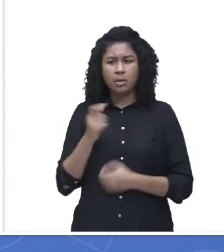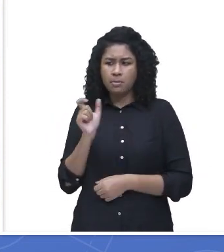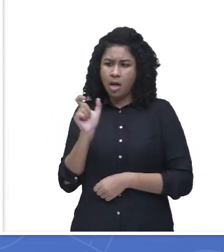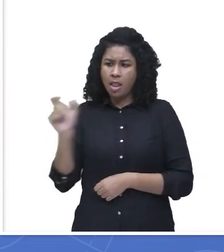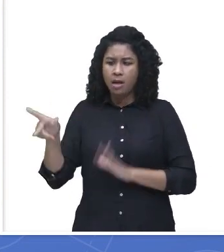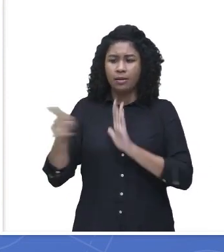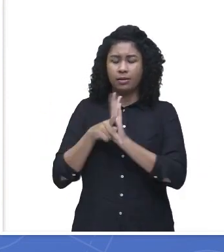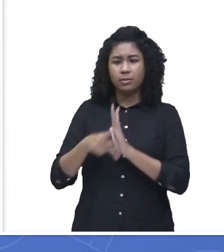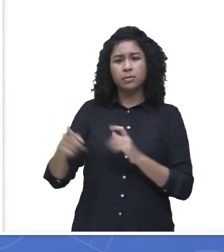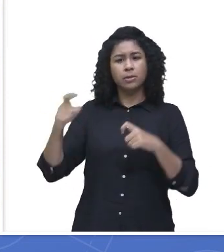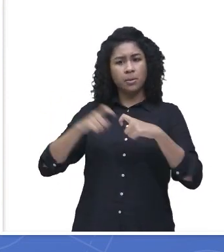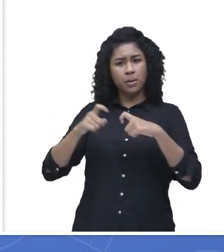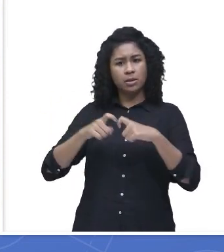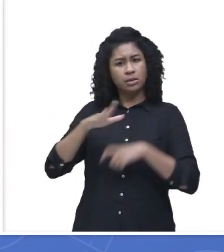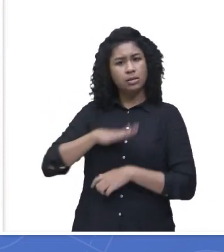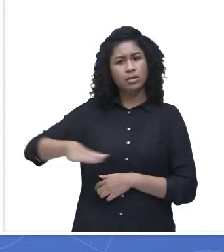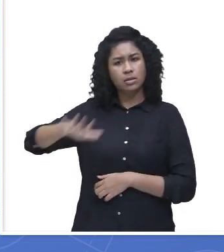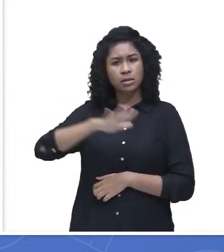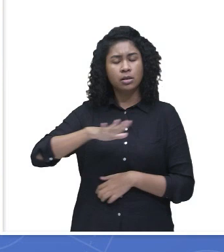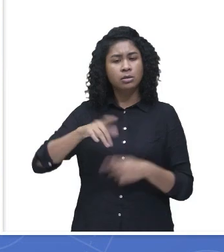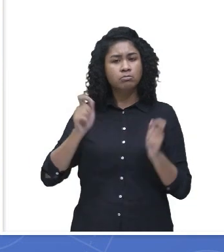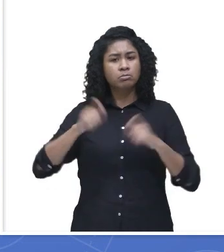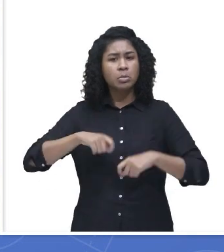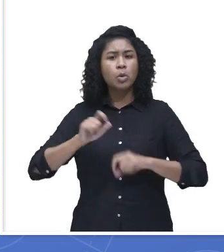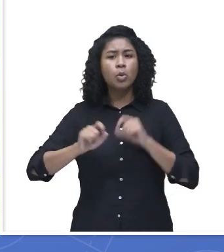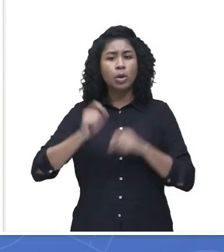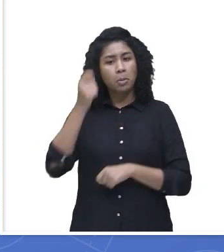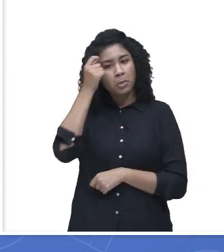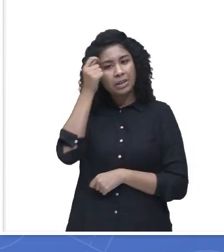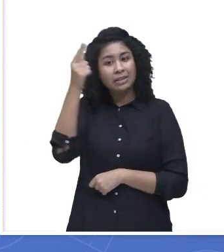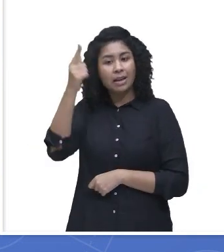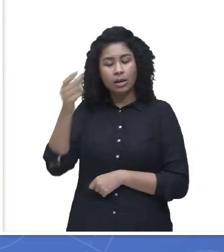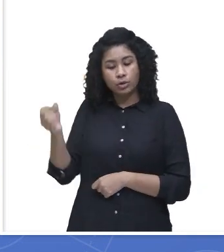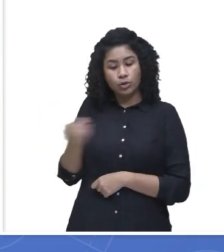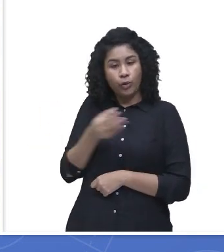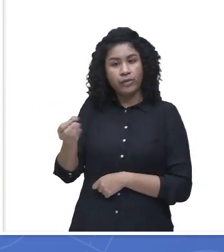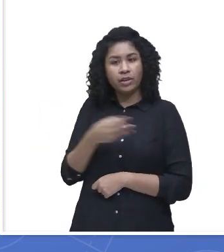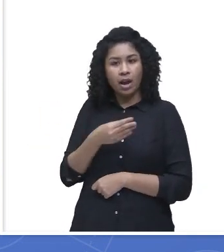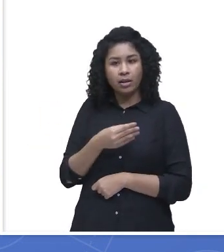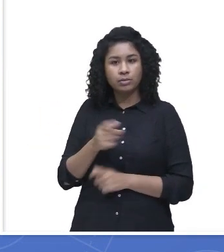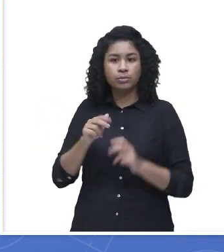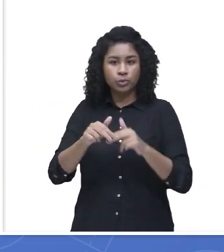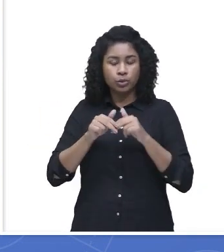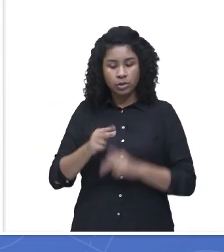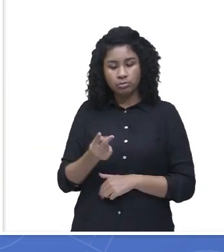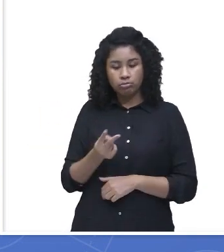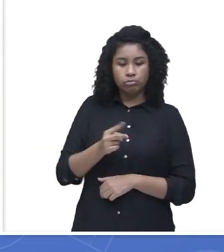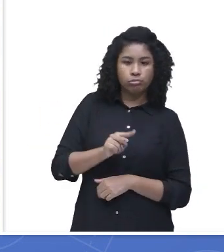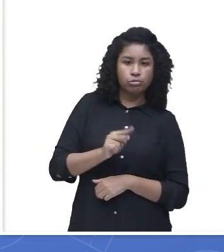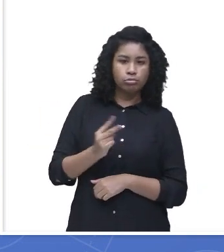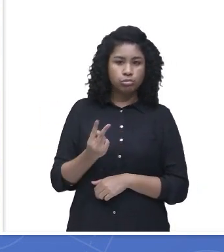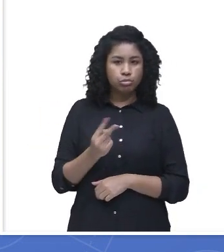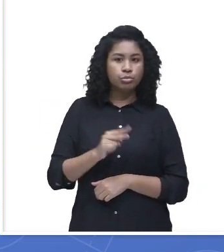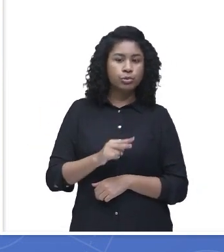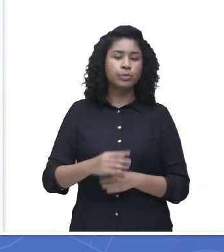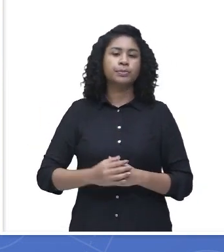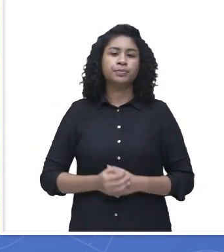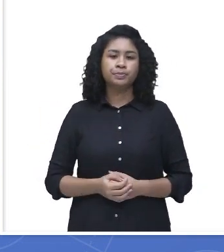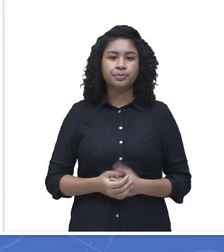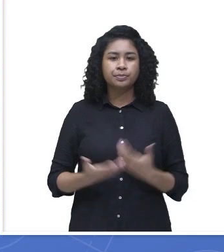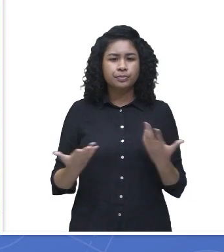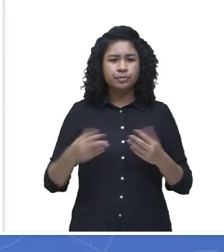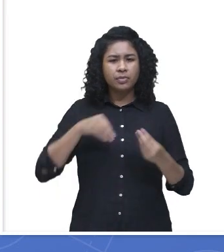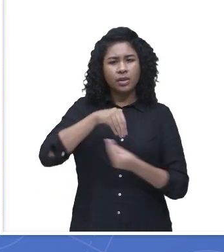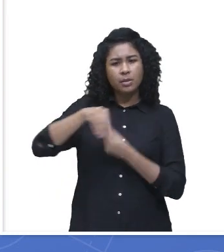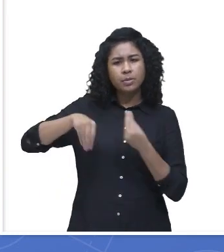certo, trazem para esse autor uma certa ideia de inovação, ok? E, na sequência, olha só, essa mescla, essa mistura